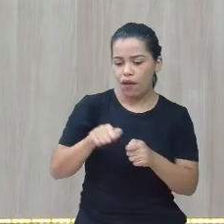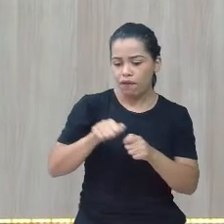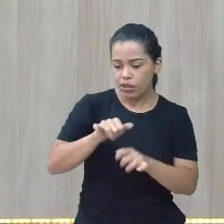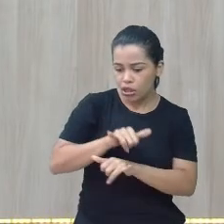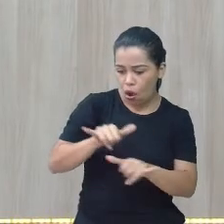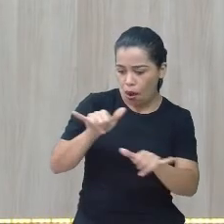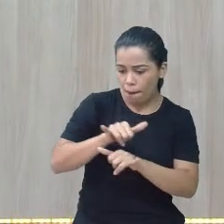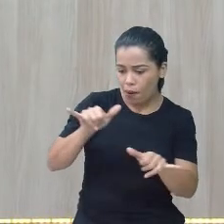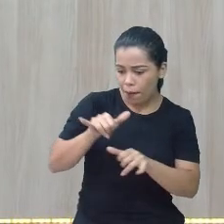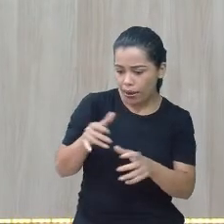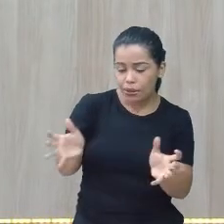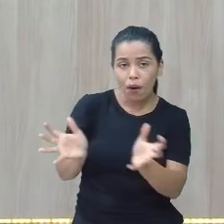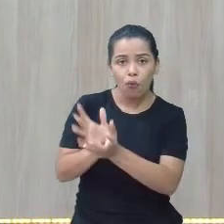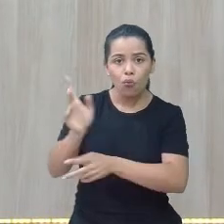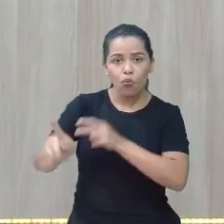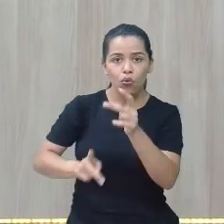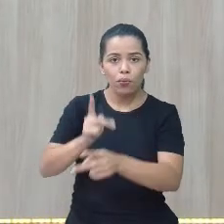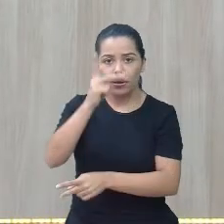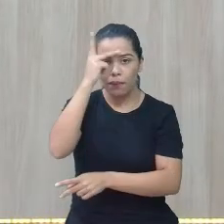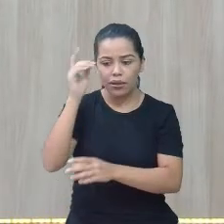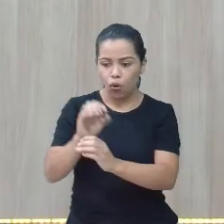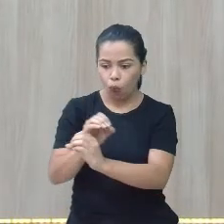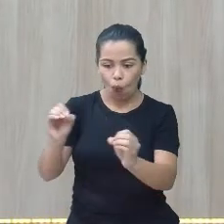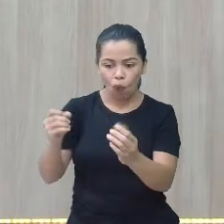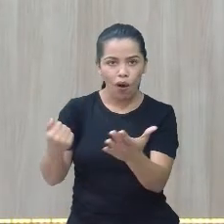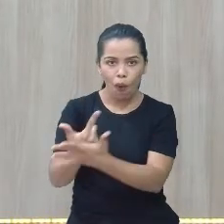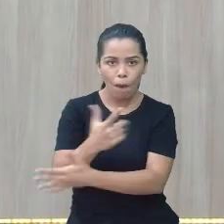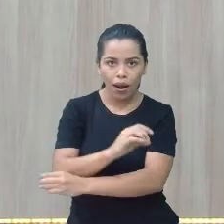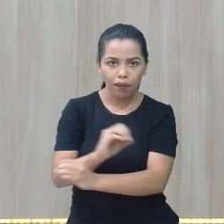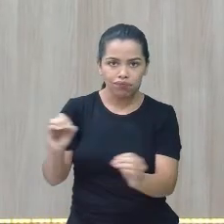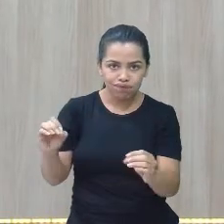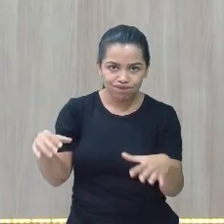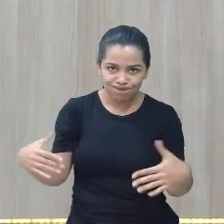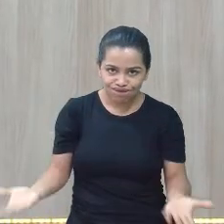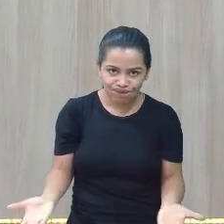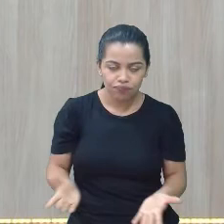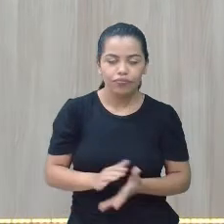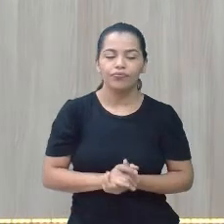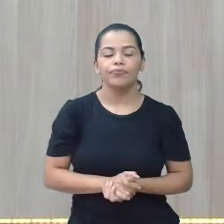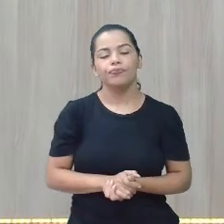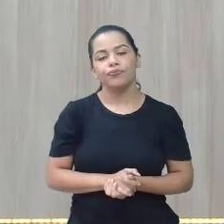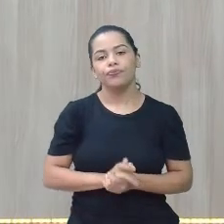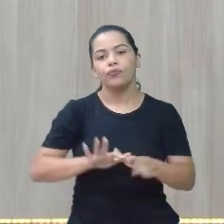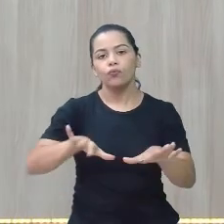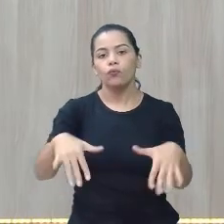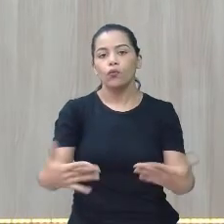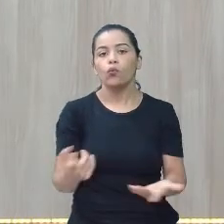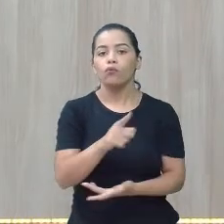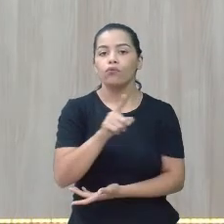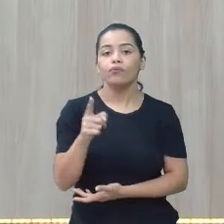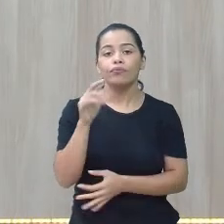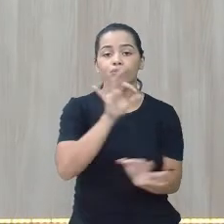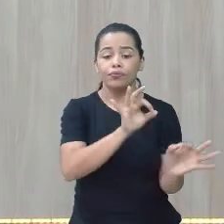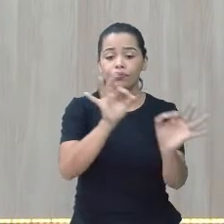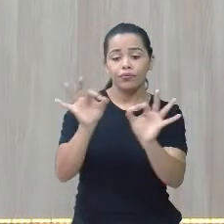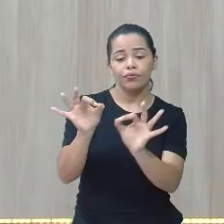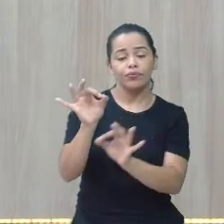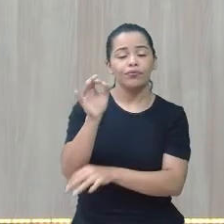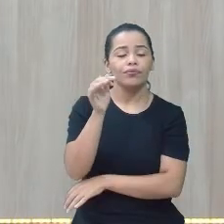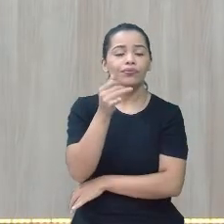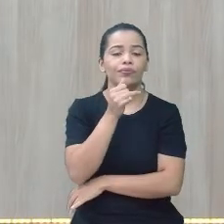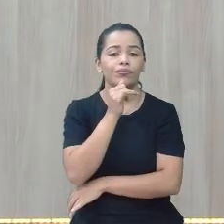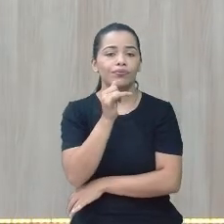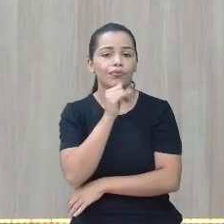não tenha a chance de se tornar um consumidor, né? Quando você está assistindo, por exemplo, a um